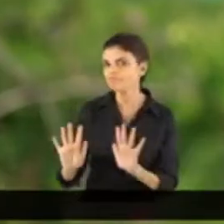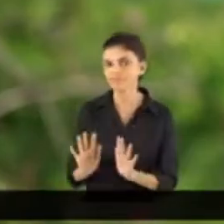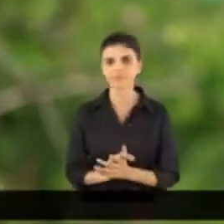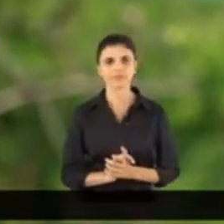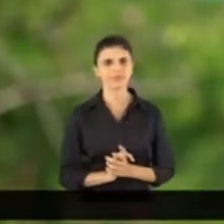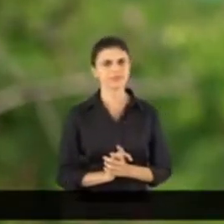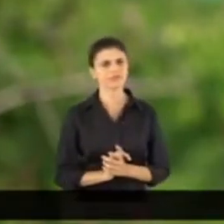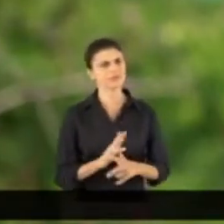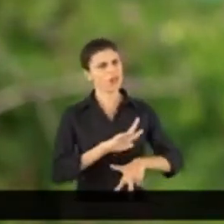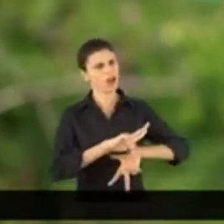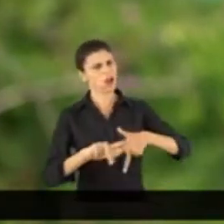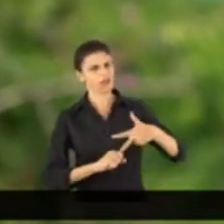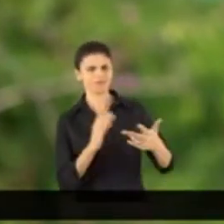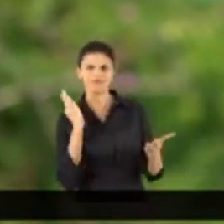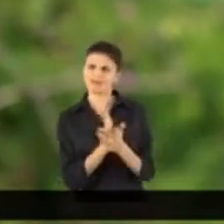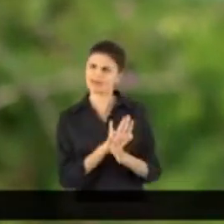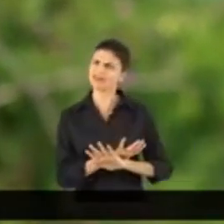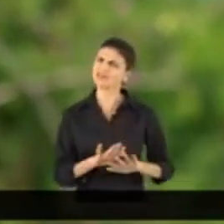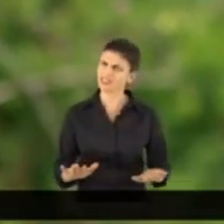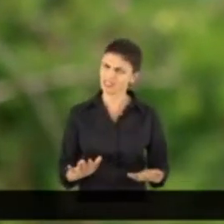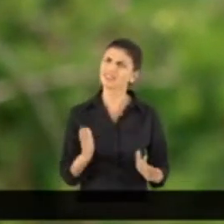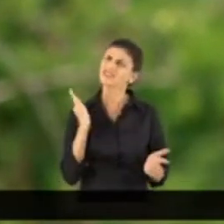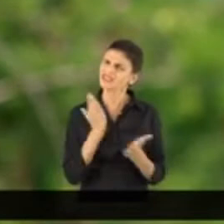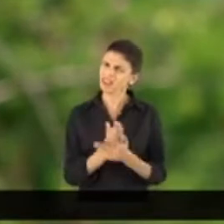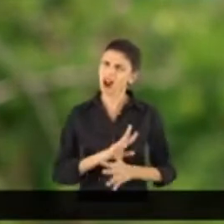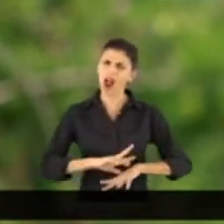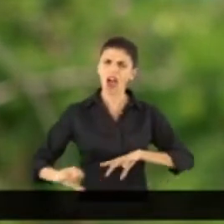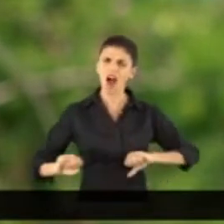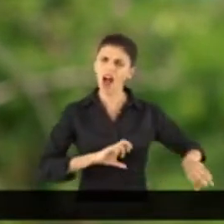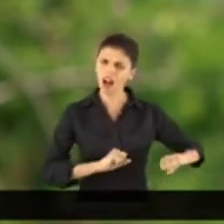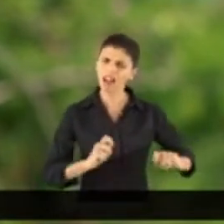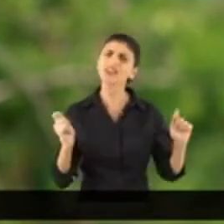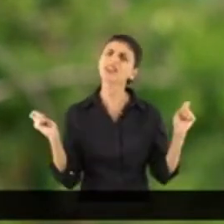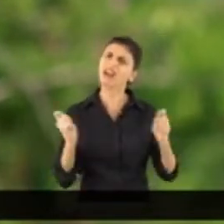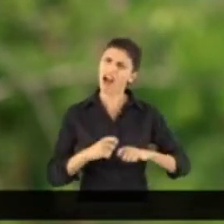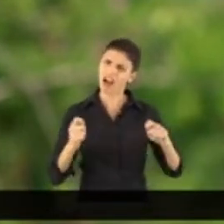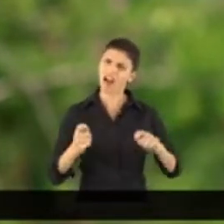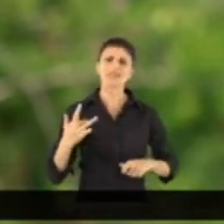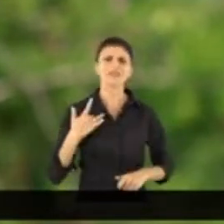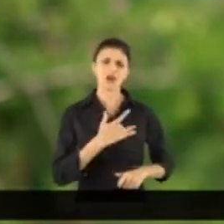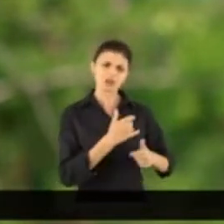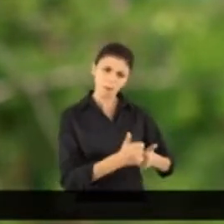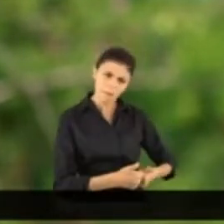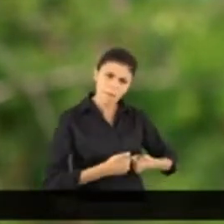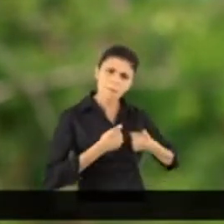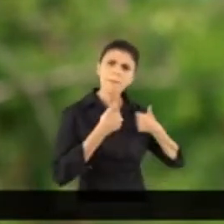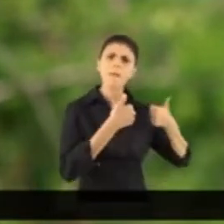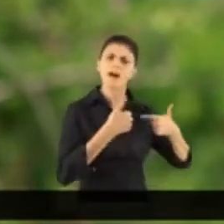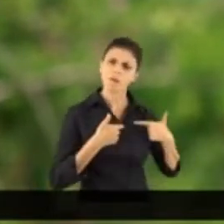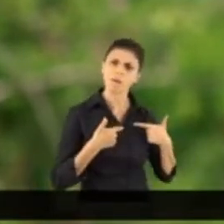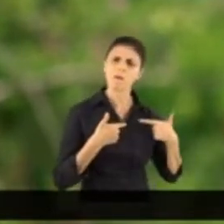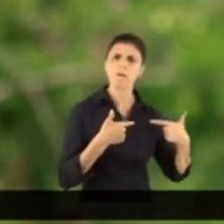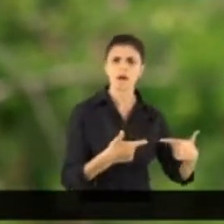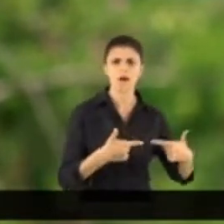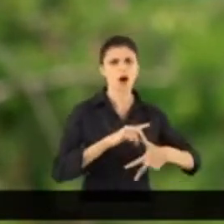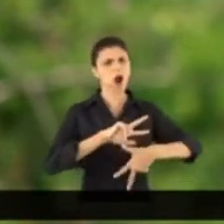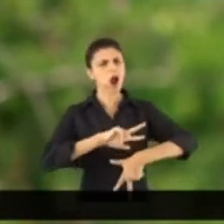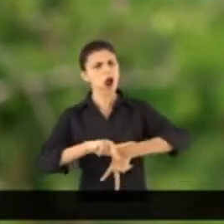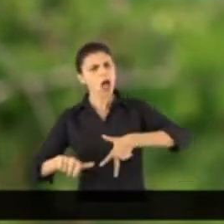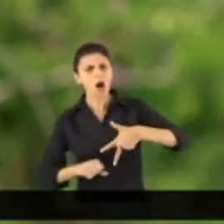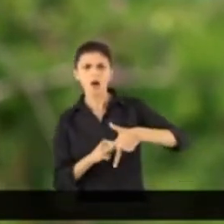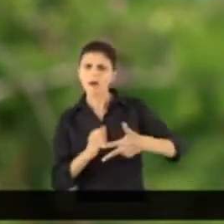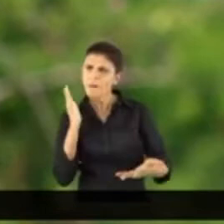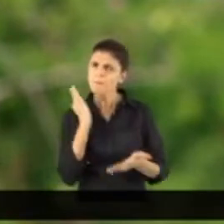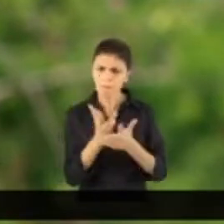Oi, pessoal. Chega de corrupção. Sem roubalheira, dá para fazer a saúde funcionar direito. Vamos acabar